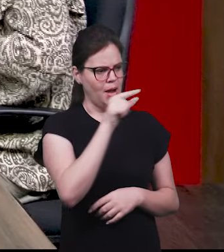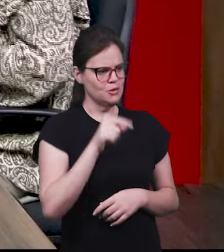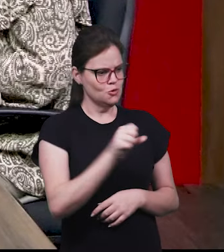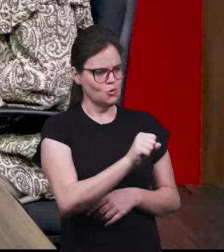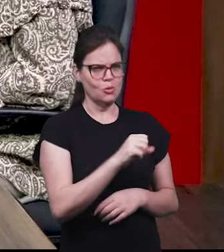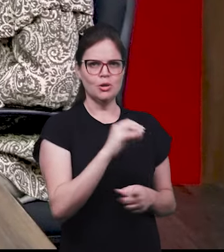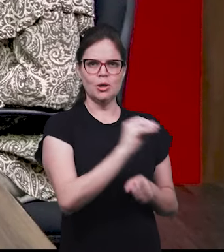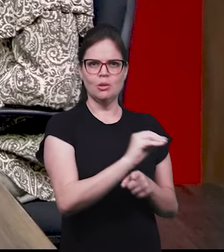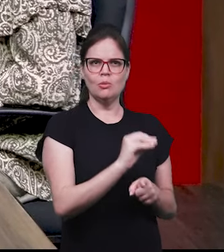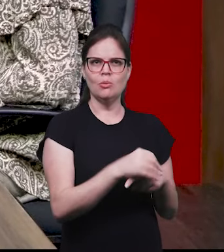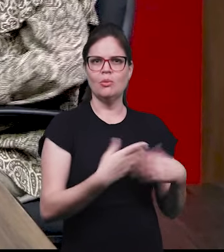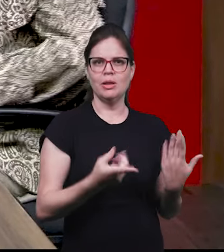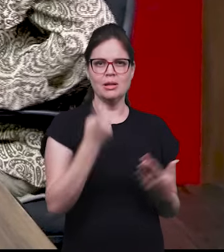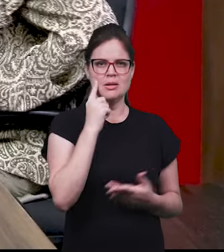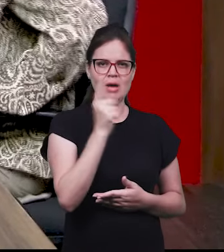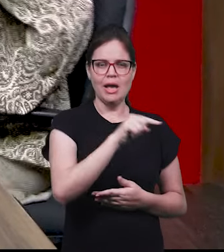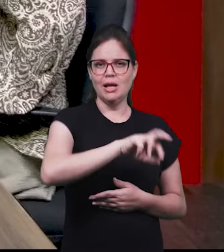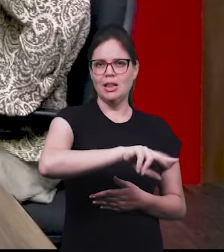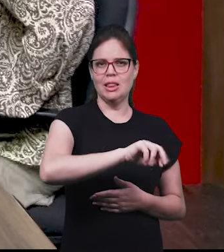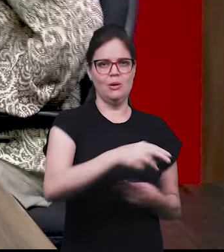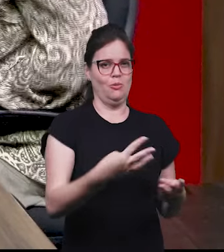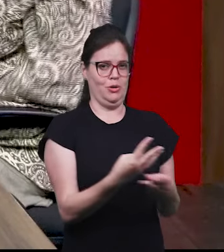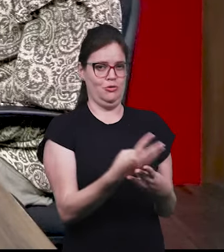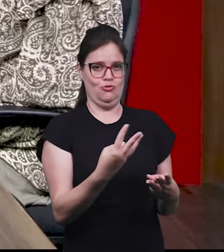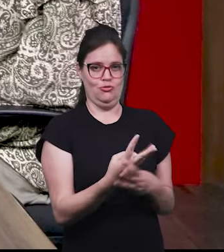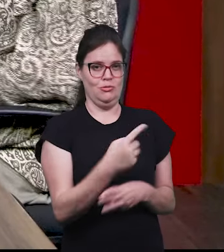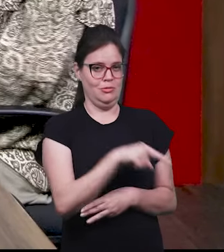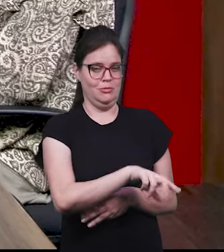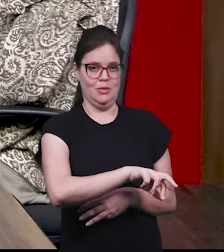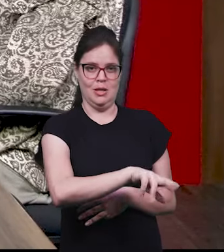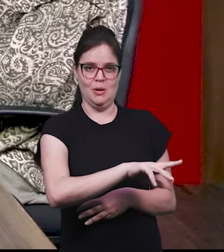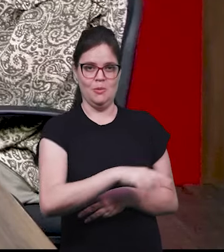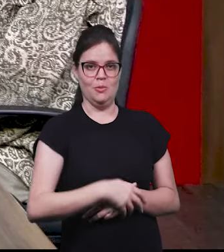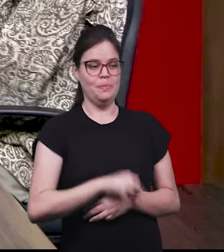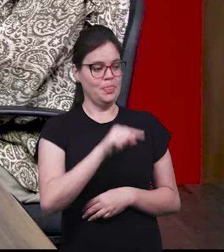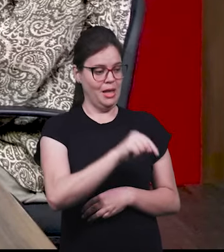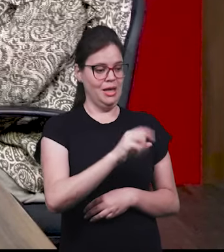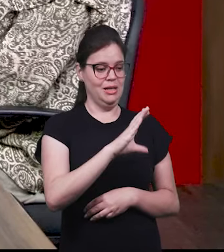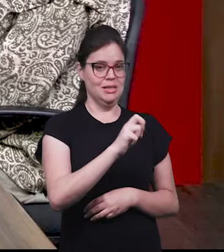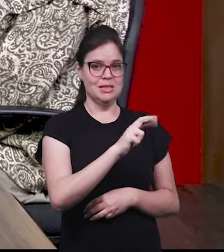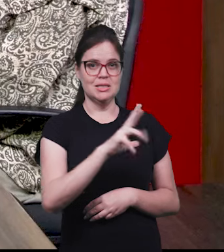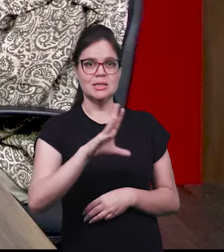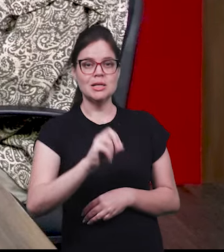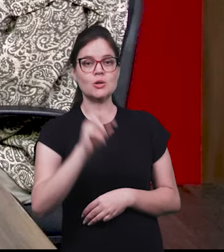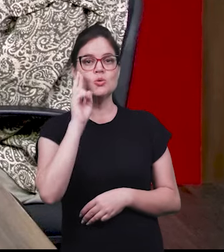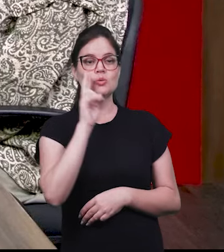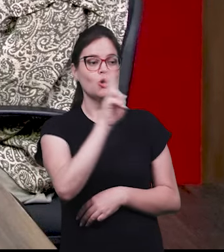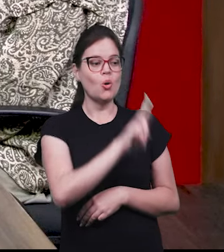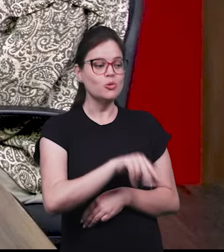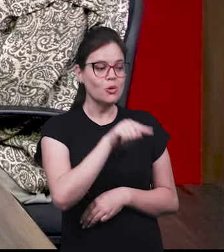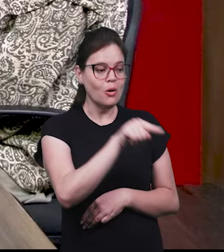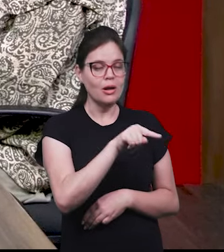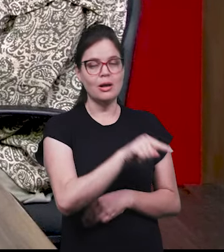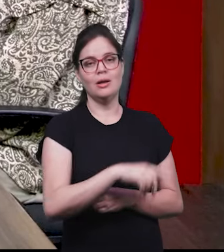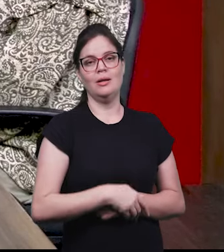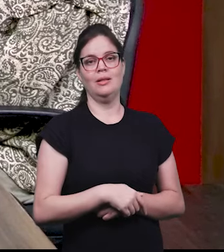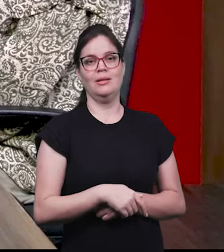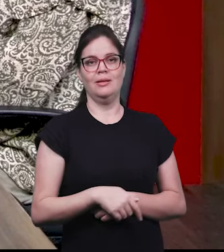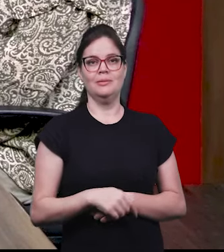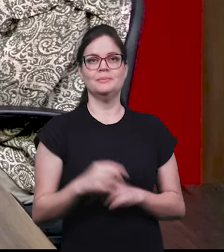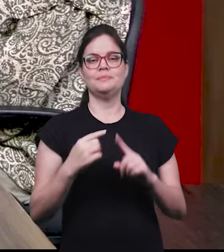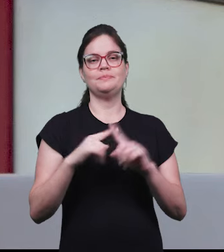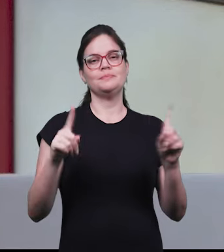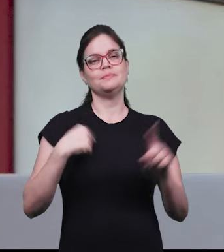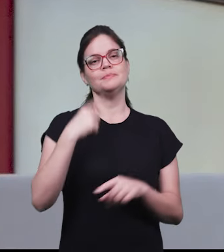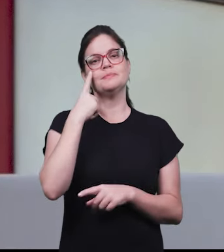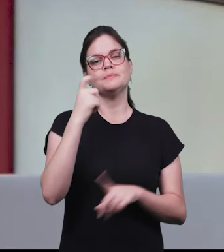pastor, o termo que era usado para sacerdote, para profeta, o Senhor usou para Ciro, porque Ciro, o Senhor ia usá-lo da forma que ele queria, né? Agora, é